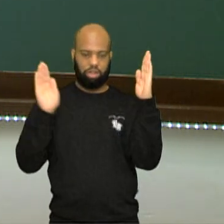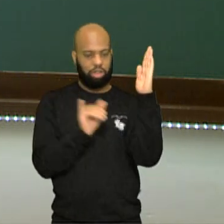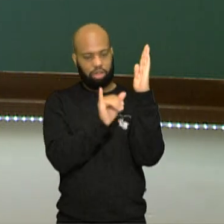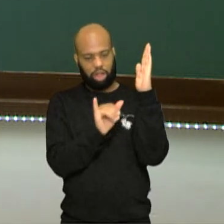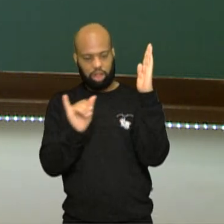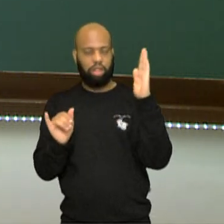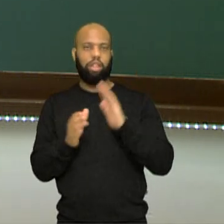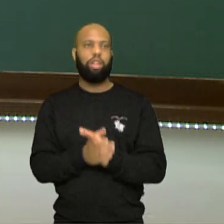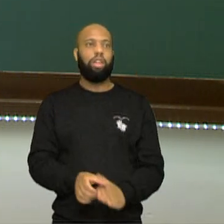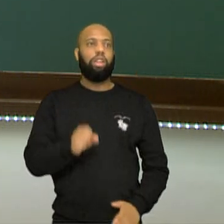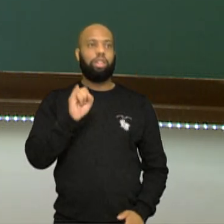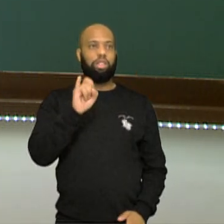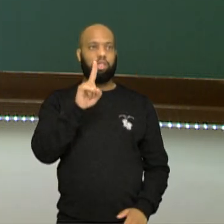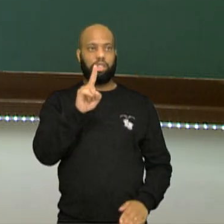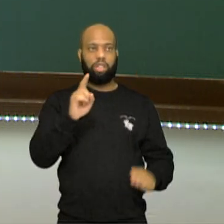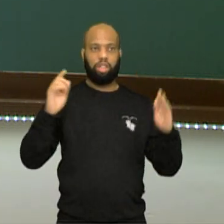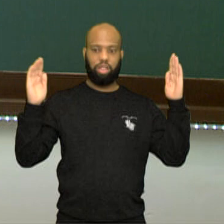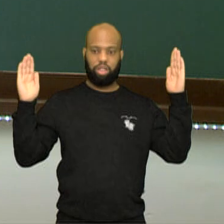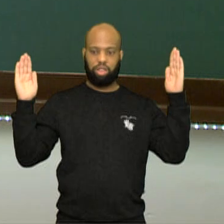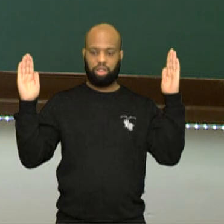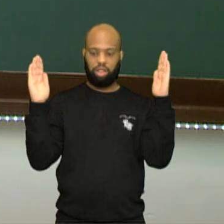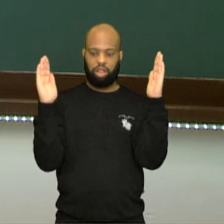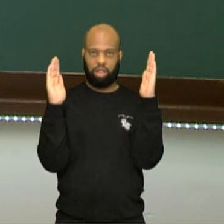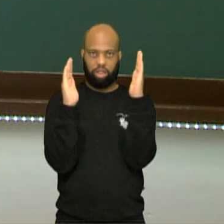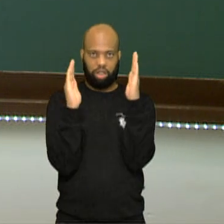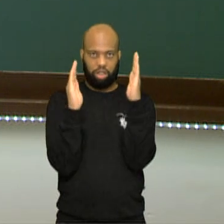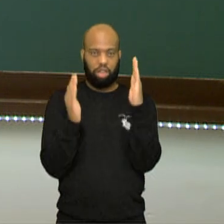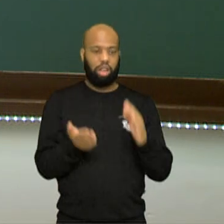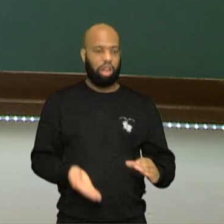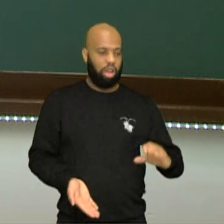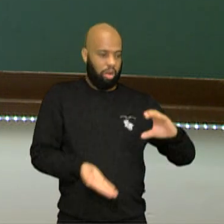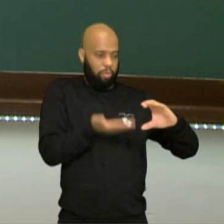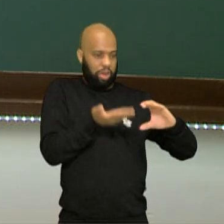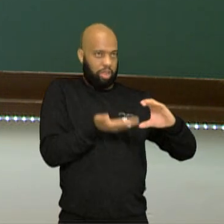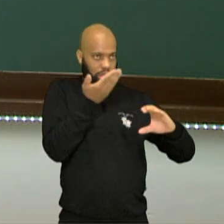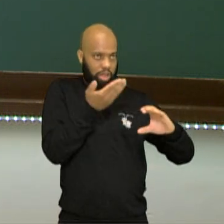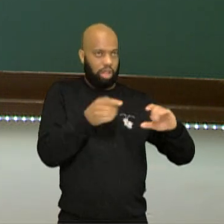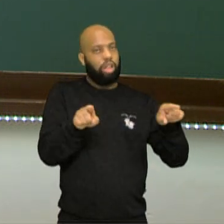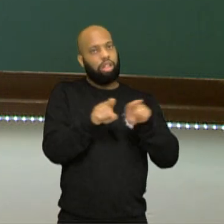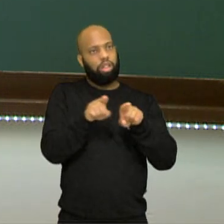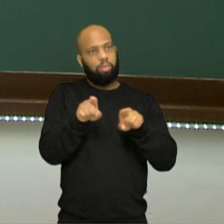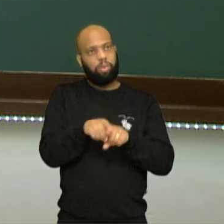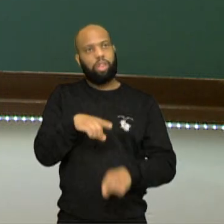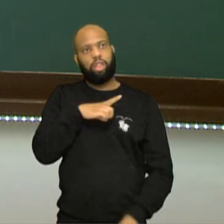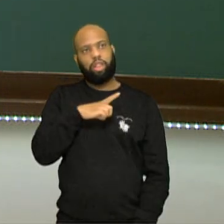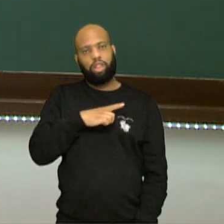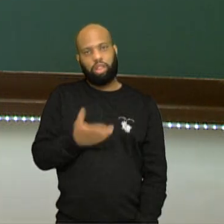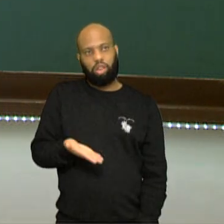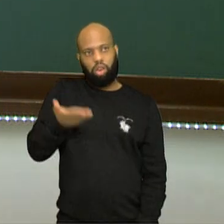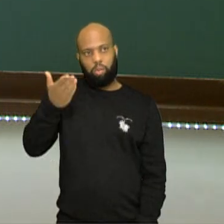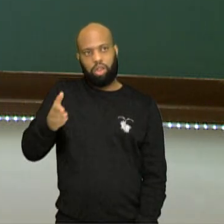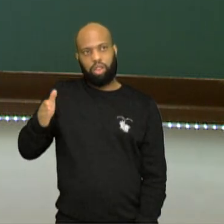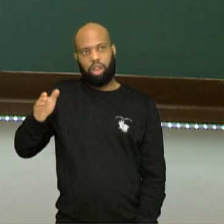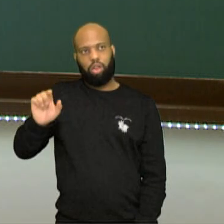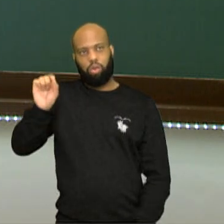Se você diminuir a distância para aumentar a capacitância, tem que aumentar o valor desse dielétrico, ou não, depende do que você